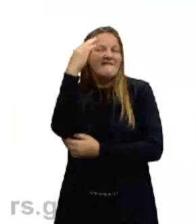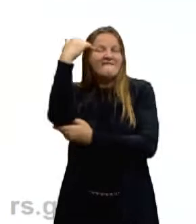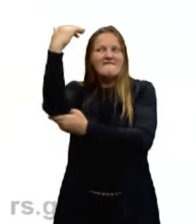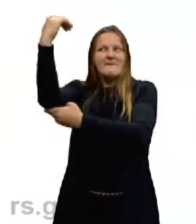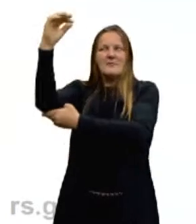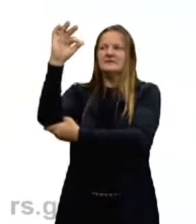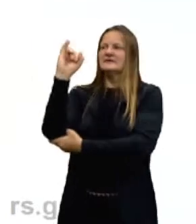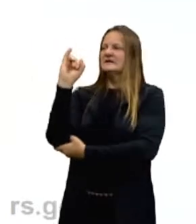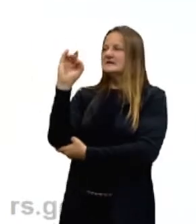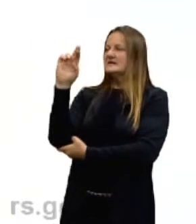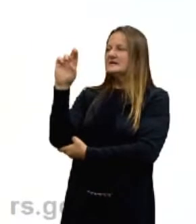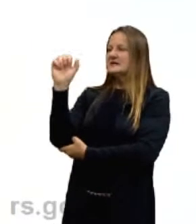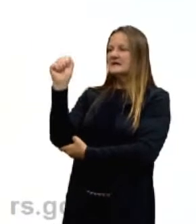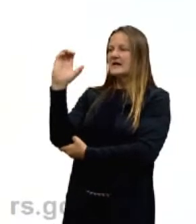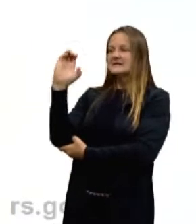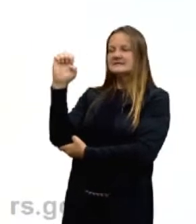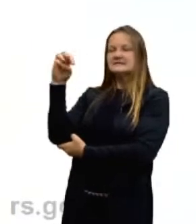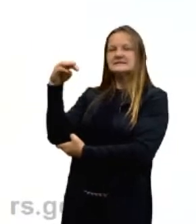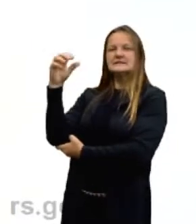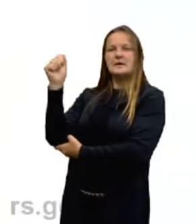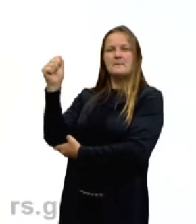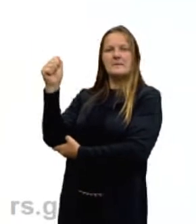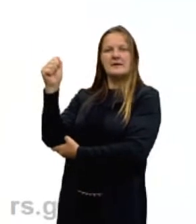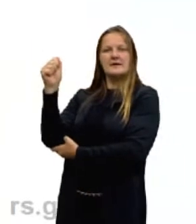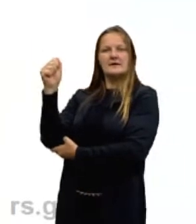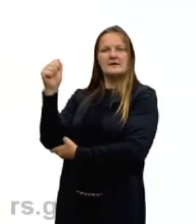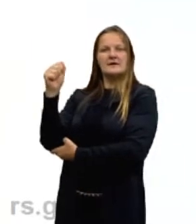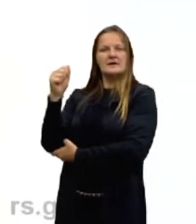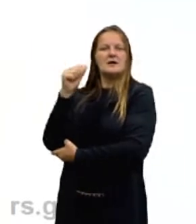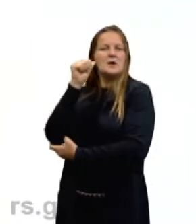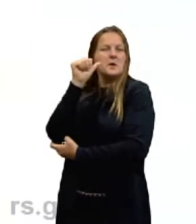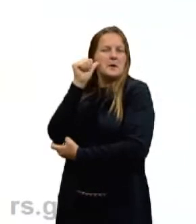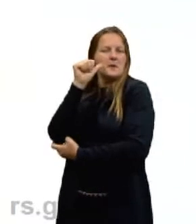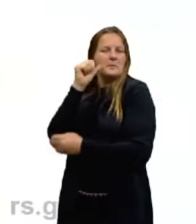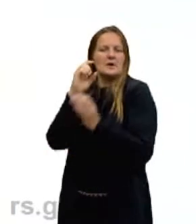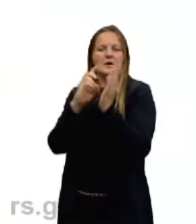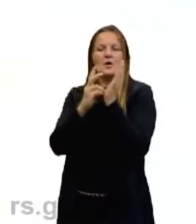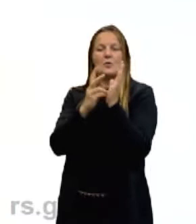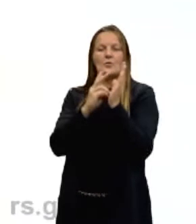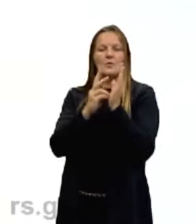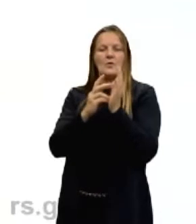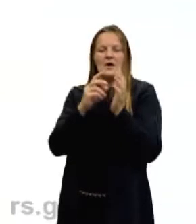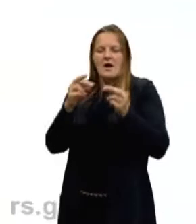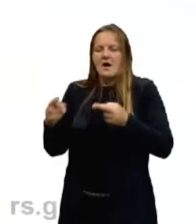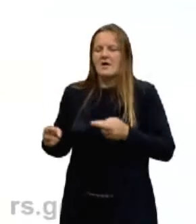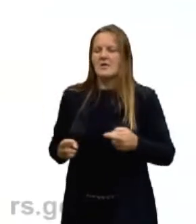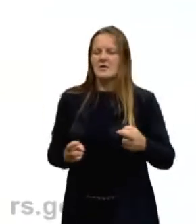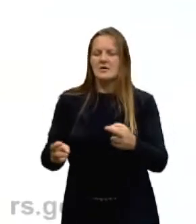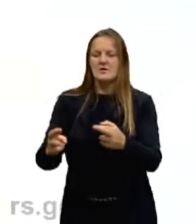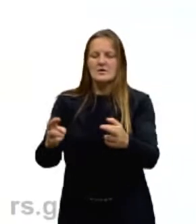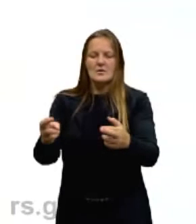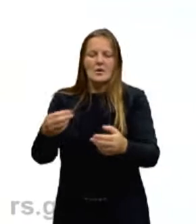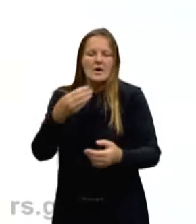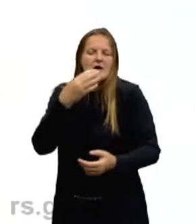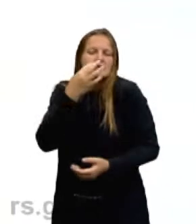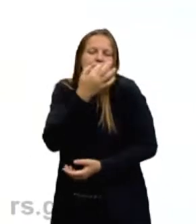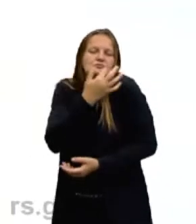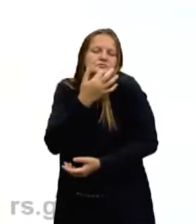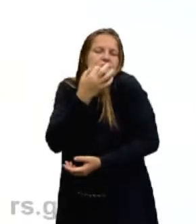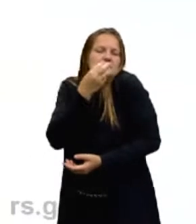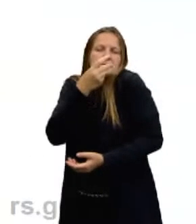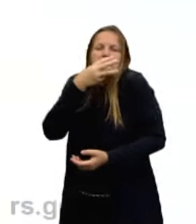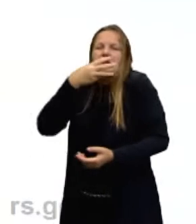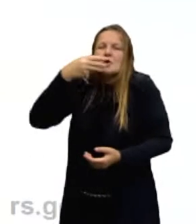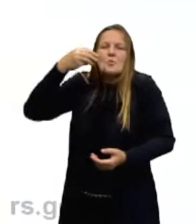que é a Índia dos lábios de mel que o rio que ela se banhava todas as mulheres queriam se